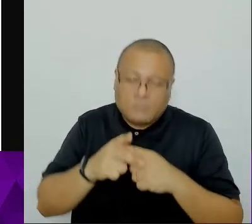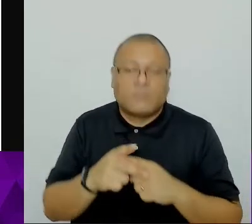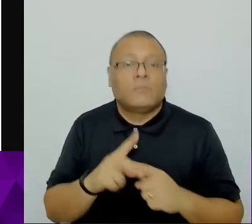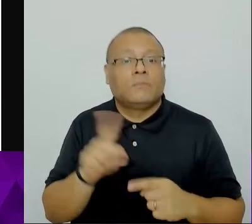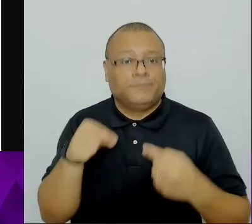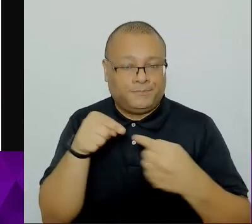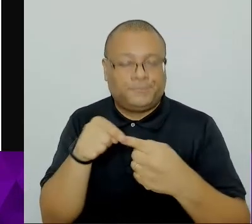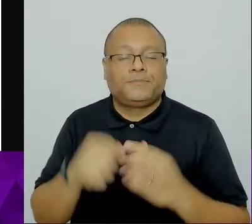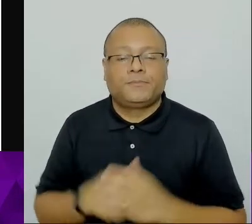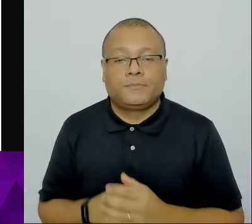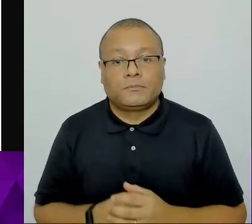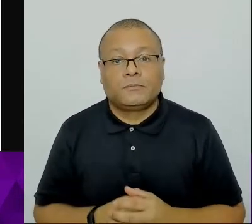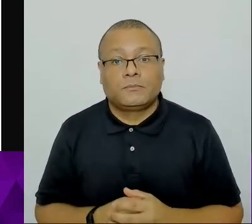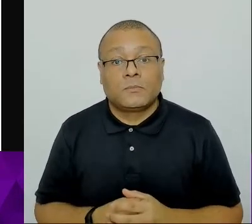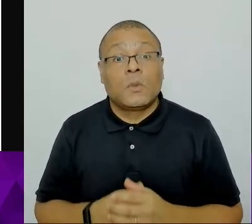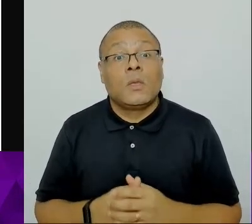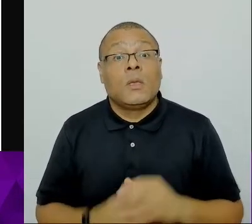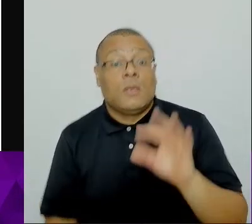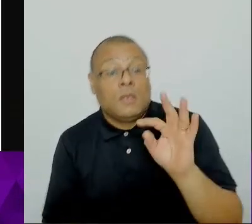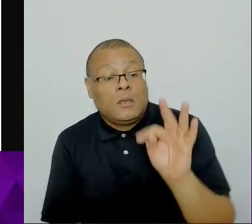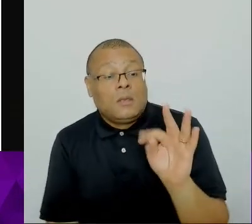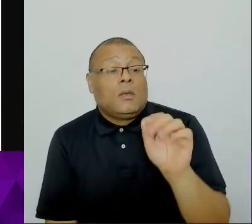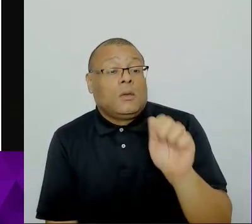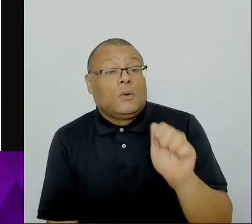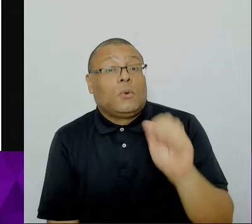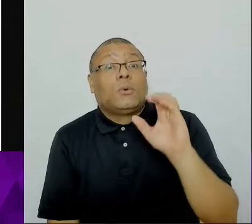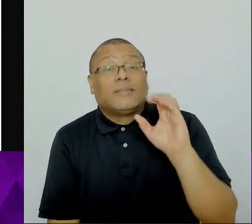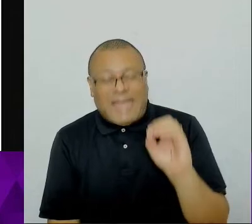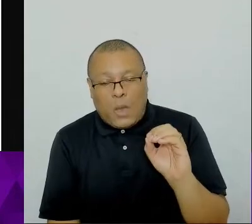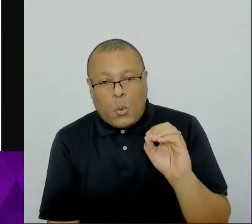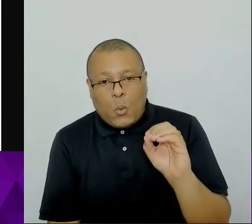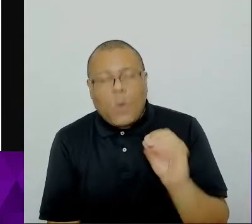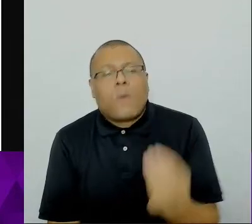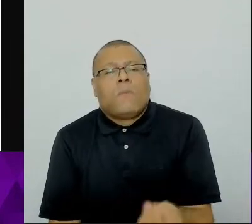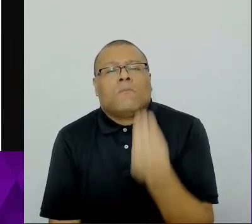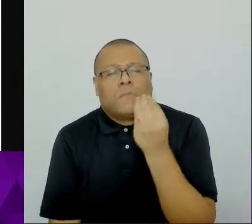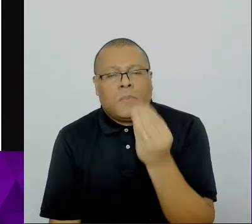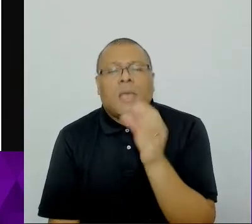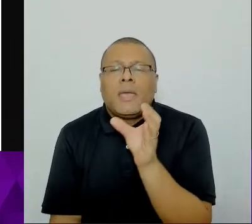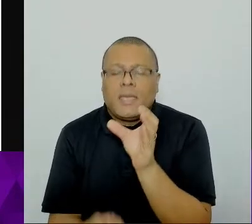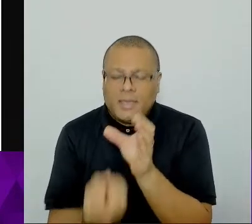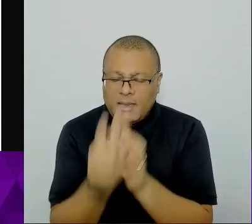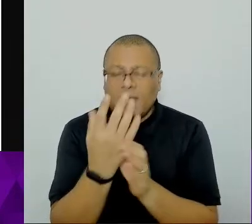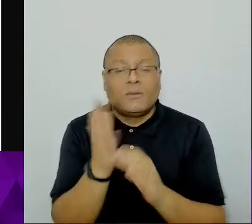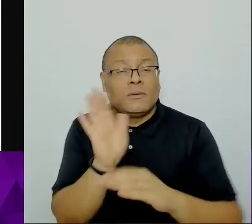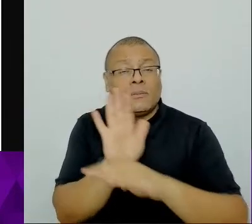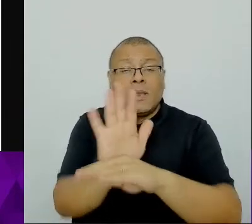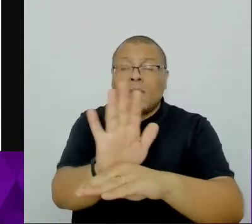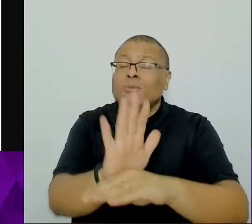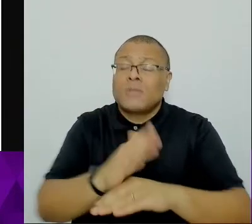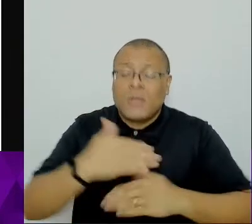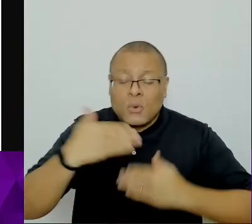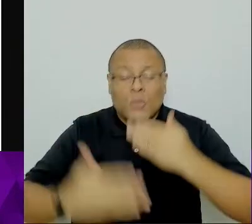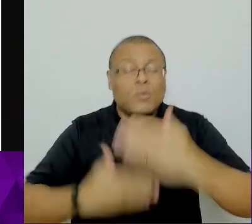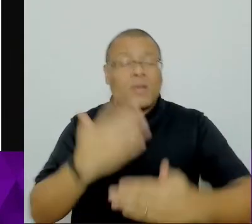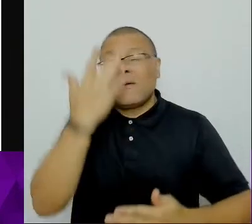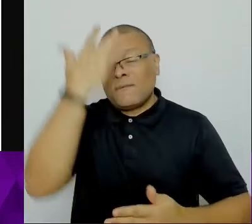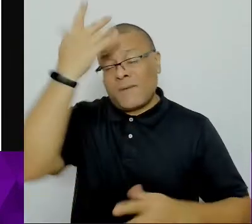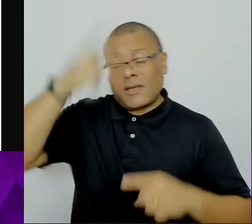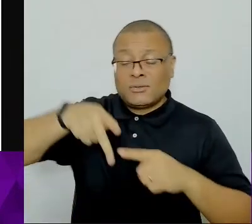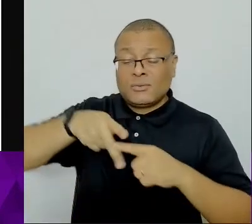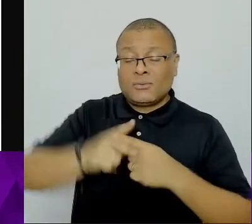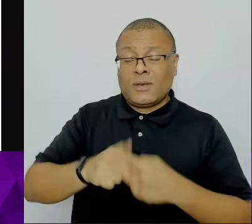né? E o tal, ele é construído exatamente para facilitar esse processo, né? Então,